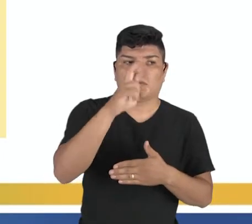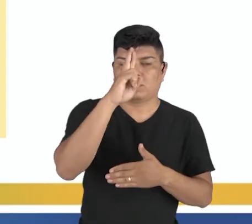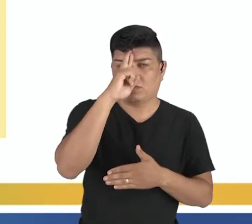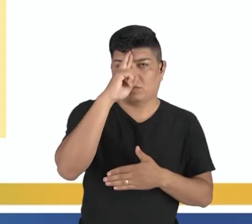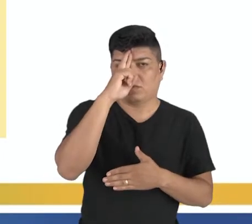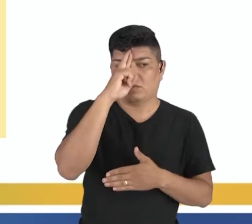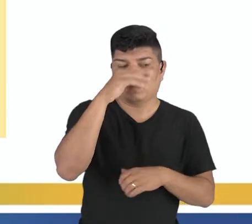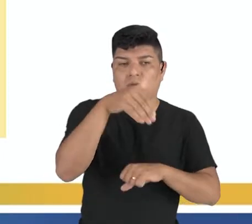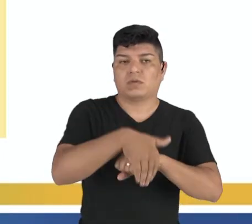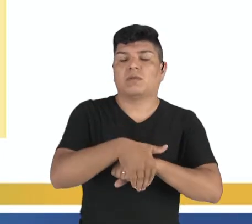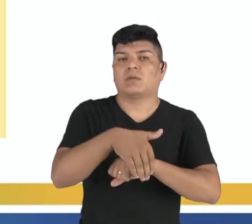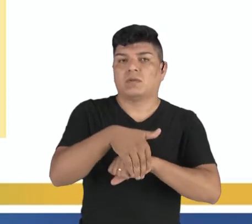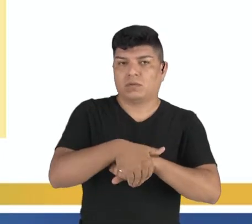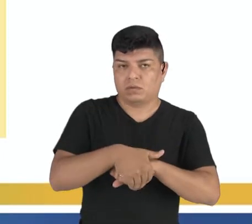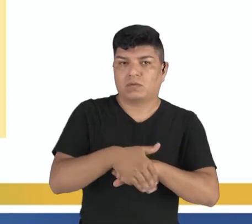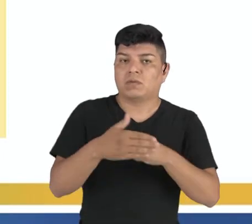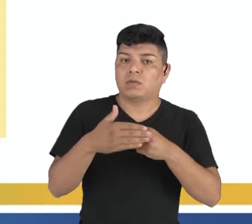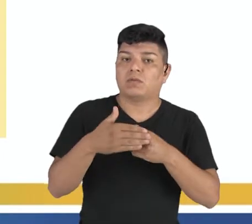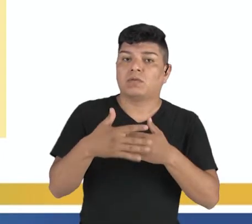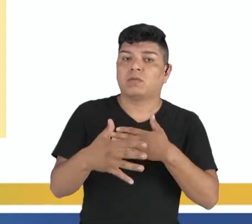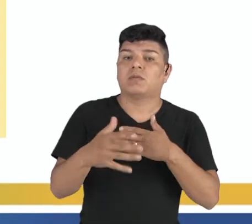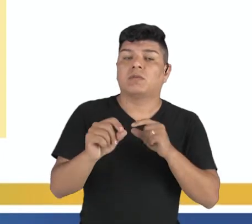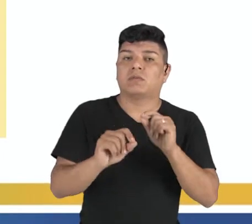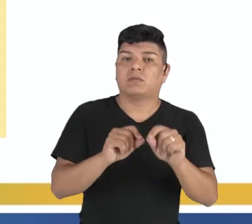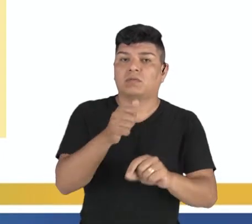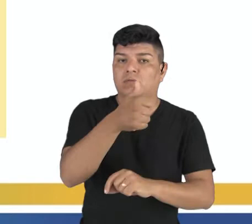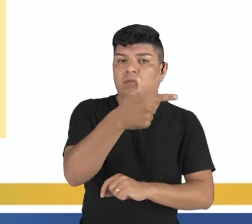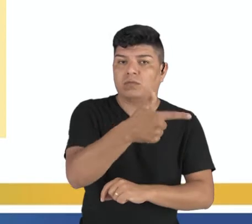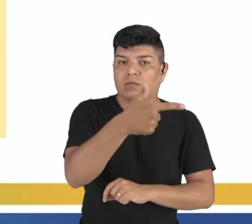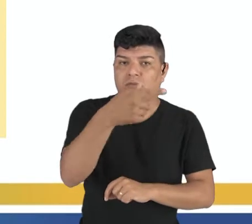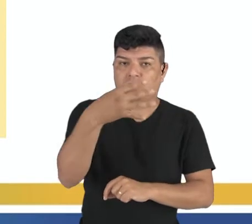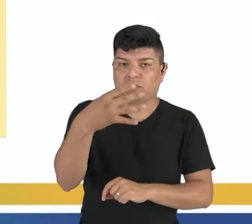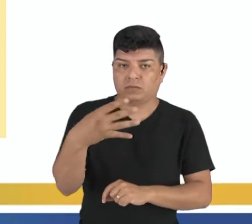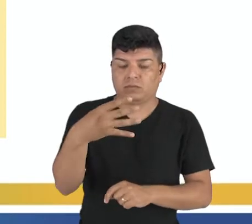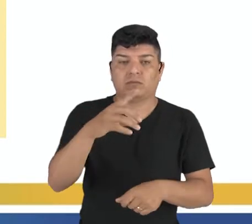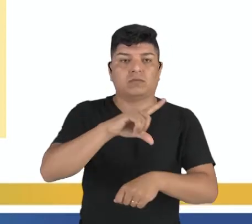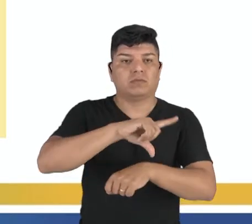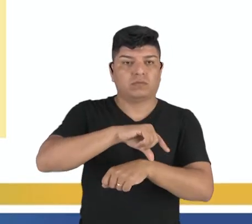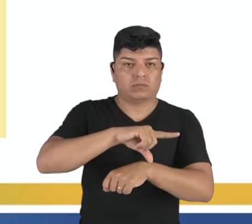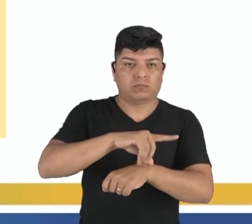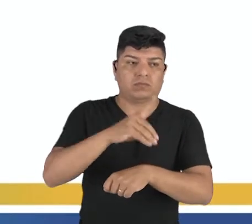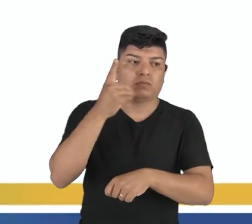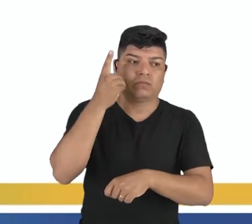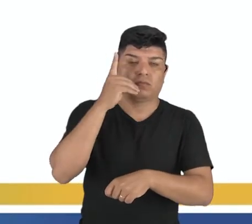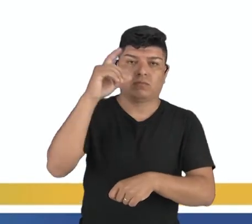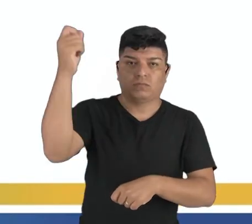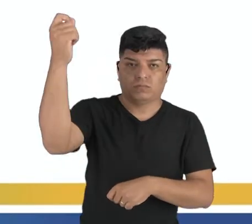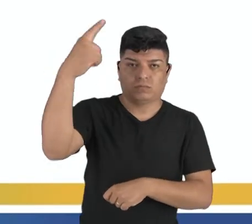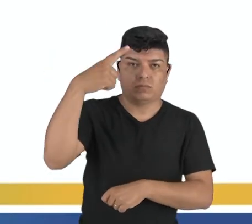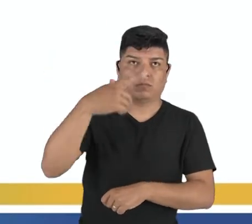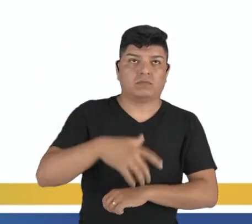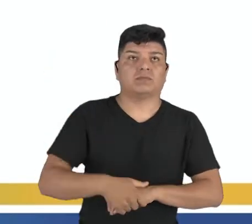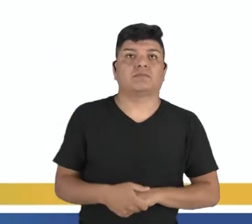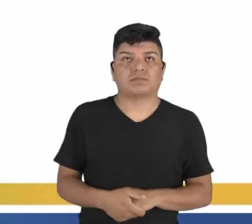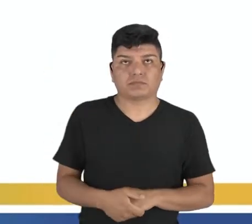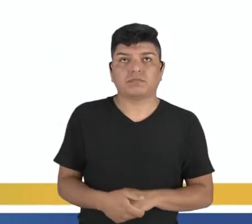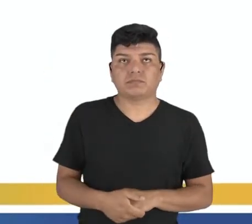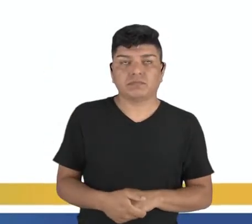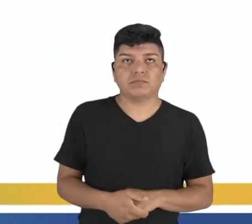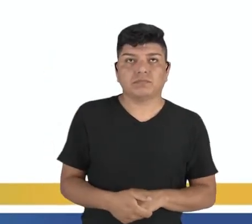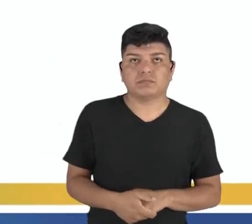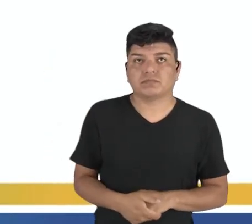e seria mensurado de acordo com as 24 horas do dia solar.